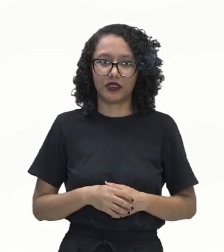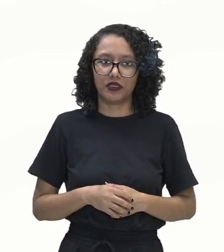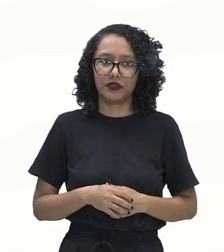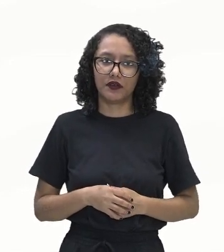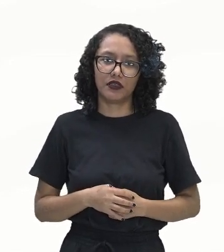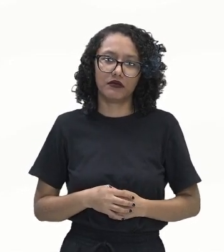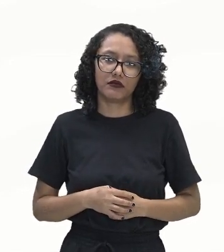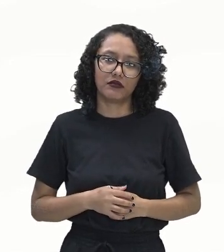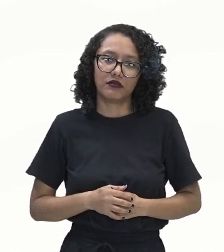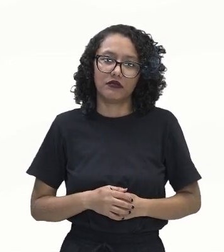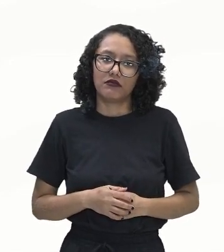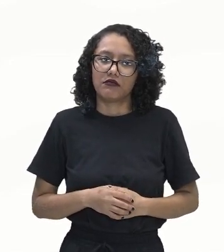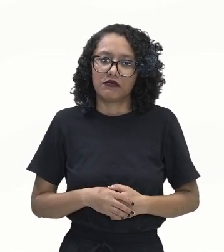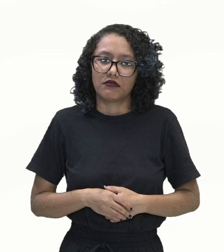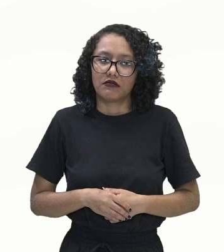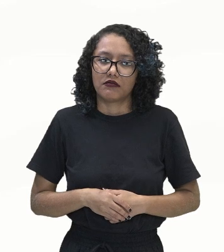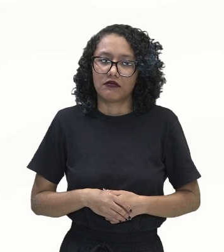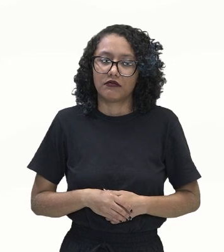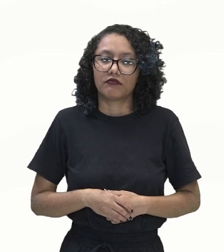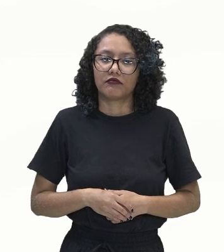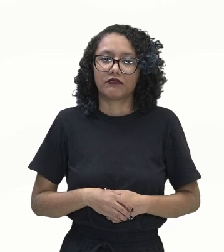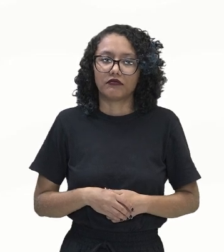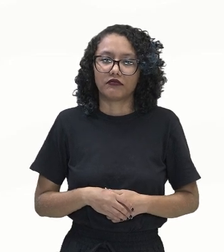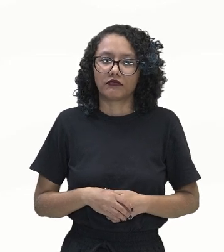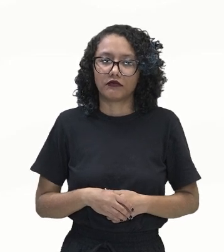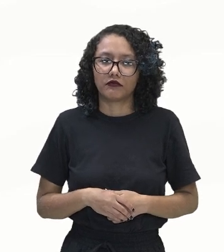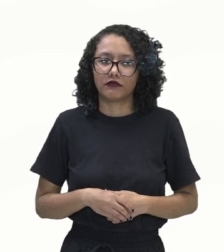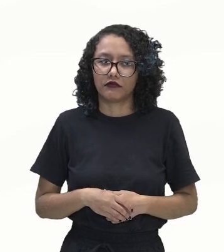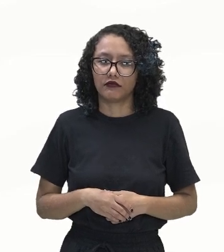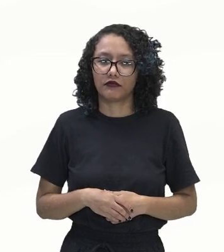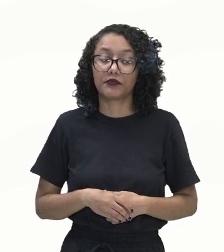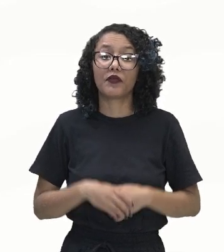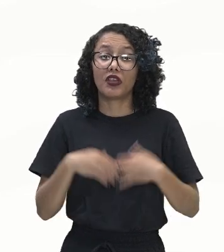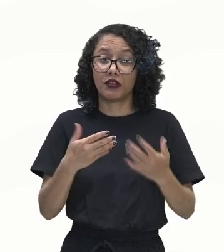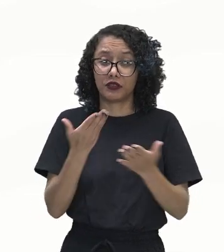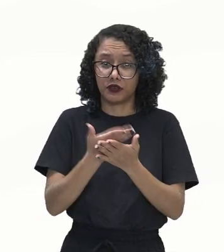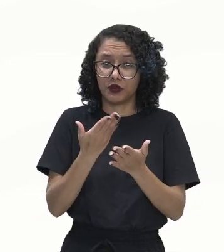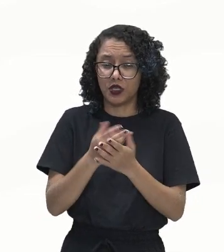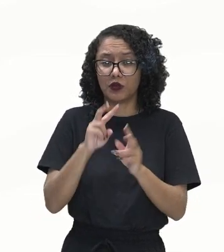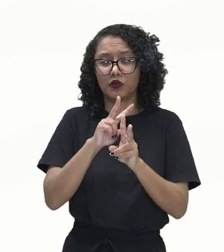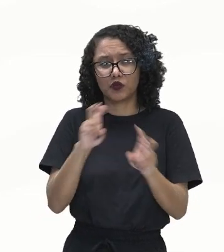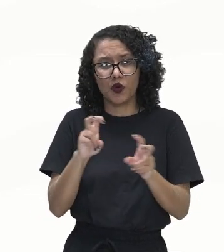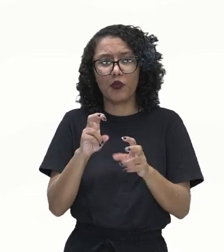A gente vem falando aqui ao longo da aula de movimentos que ocorreram